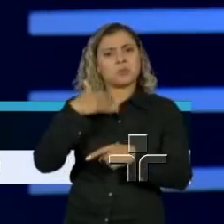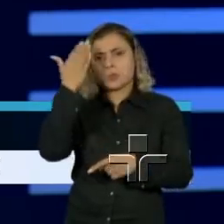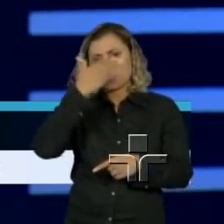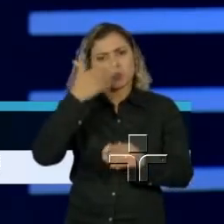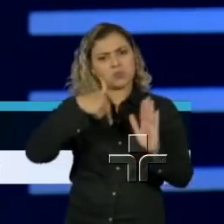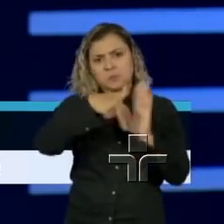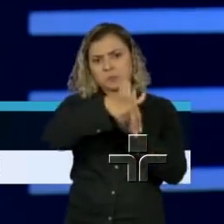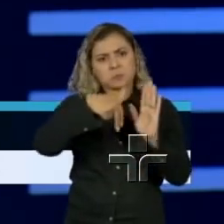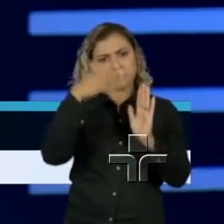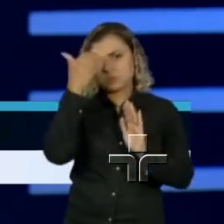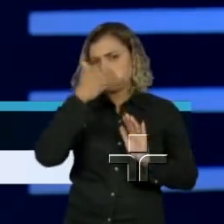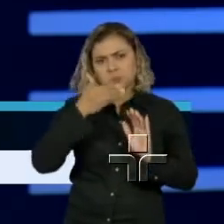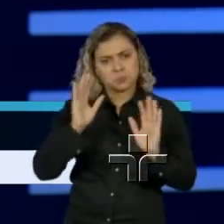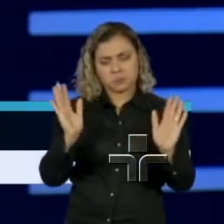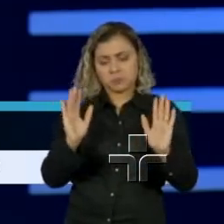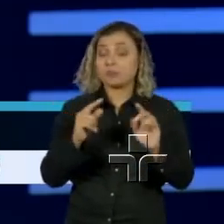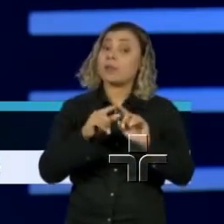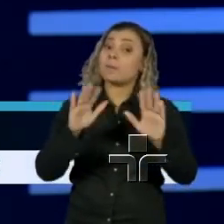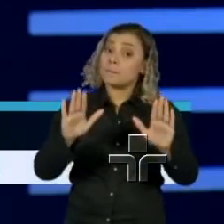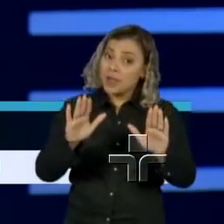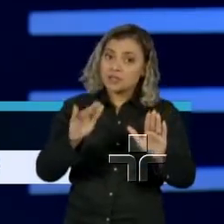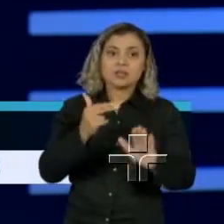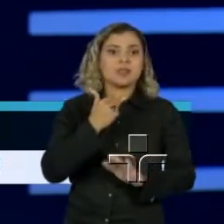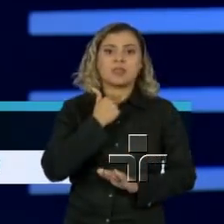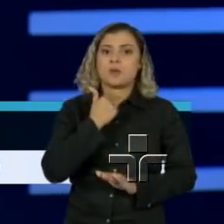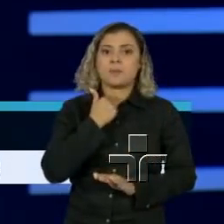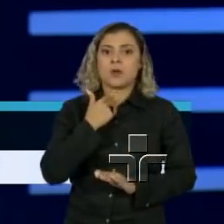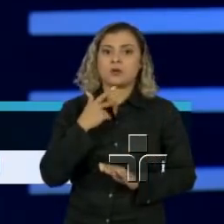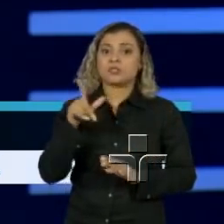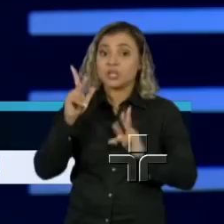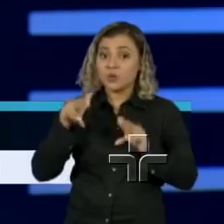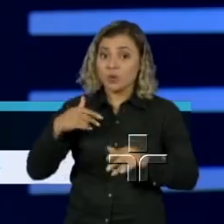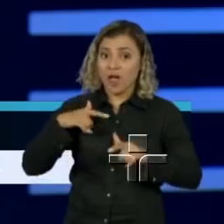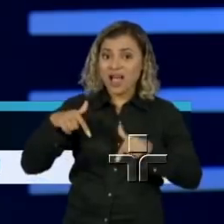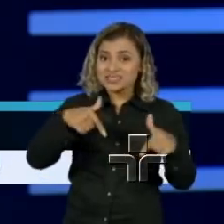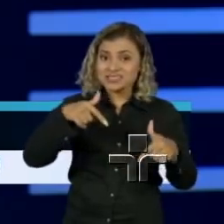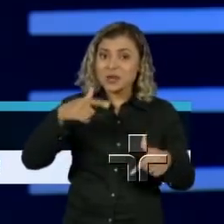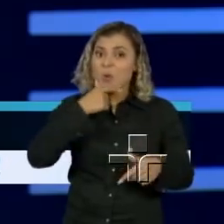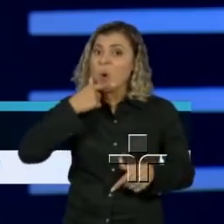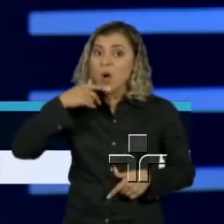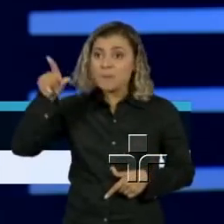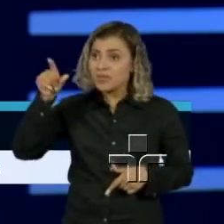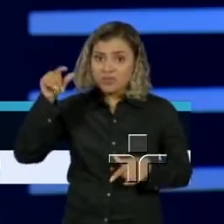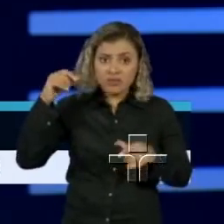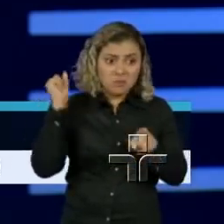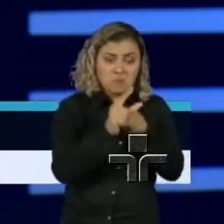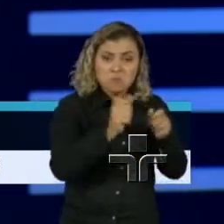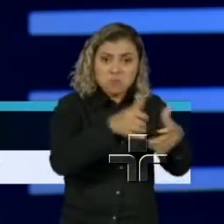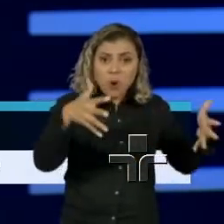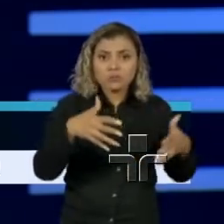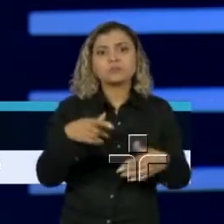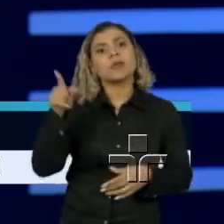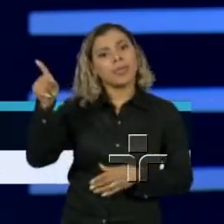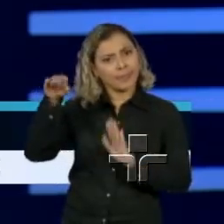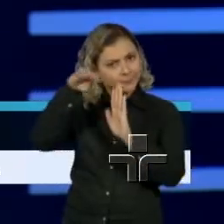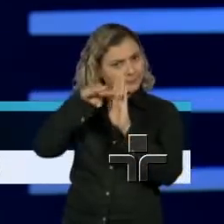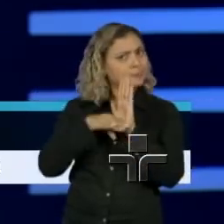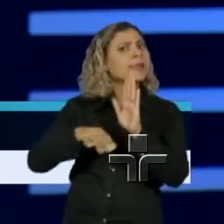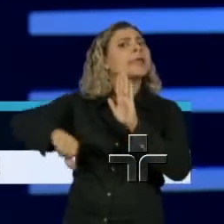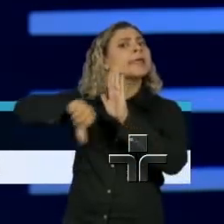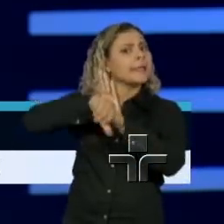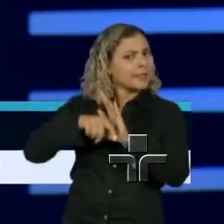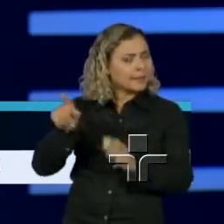Fundos, eu não assisti. Agora, não pode ter uma ação como fez esse rapaz que está lá na Rússia, que por sinal tem uma folha corrida terrível,